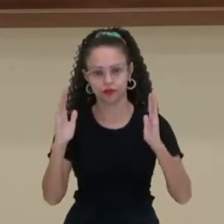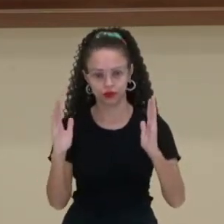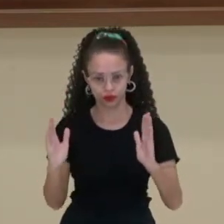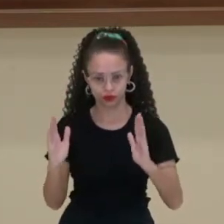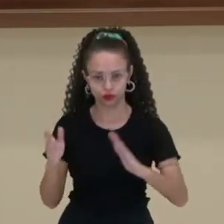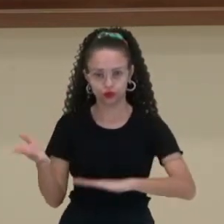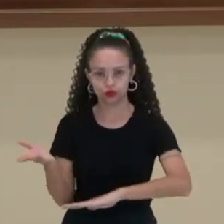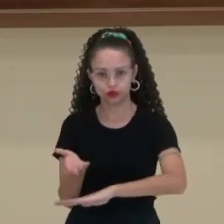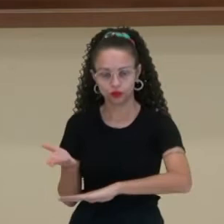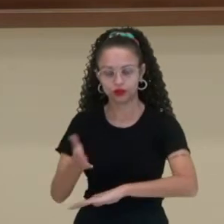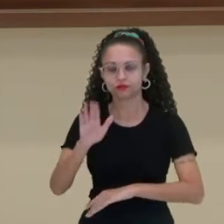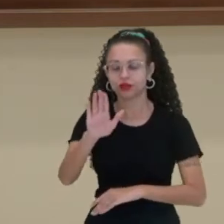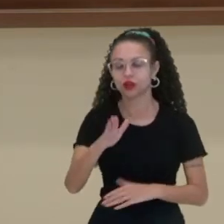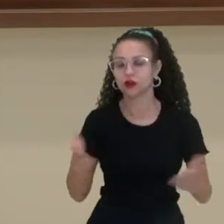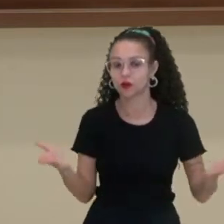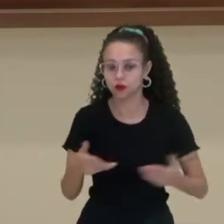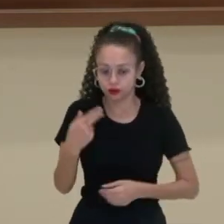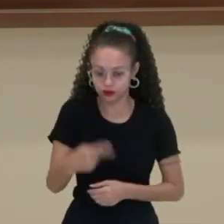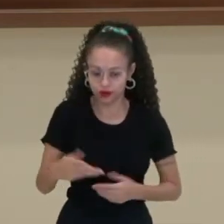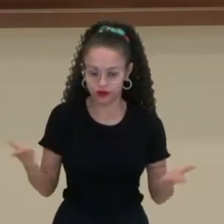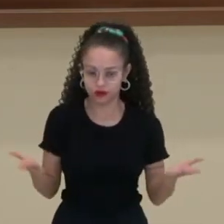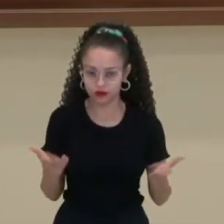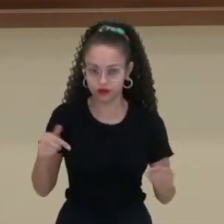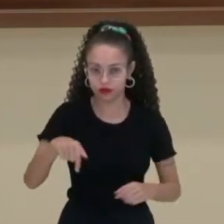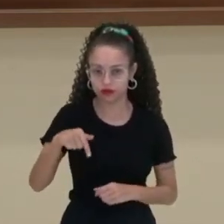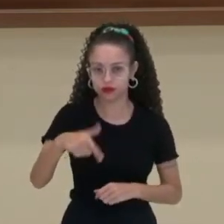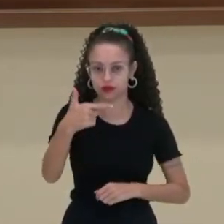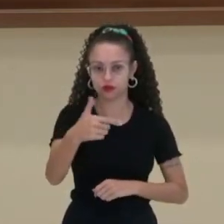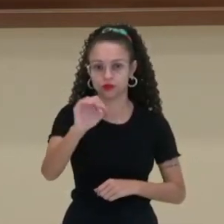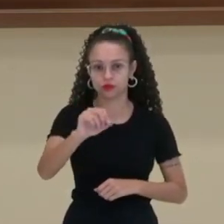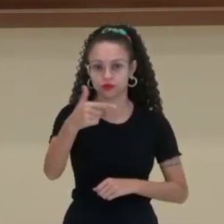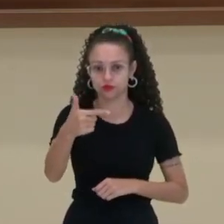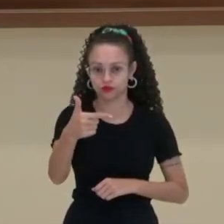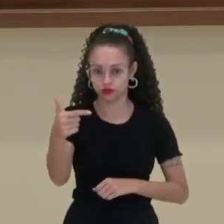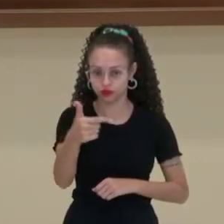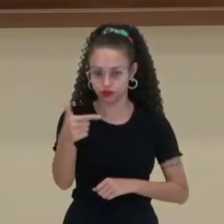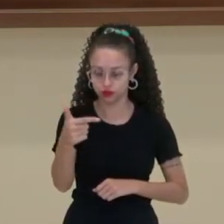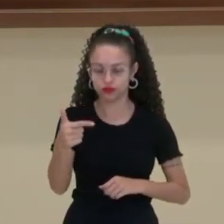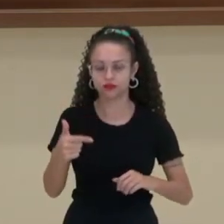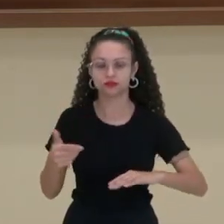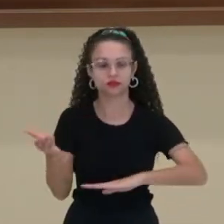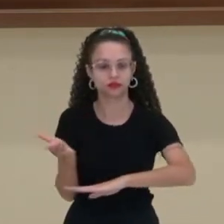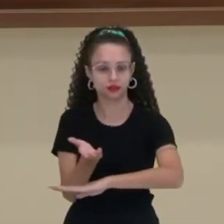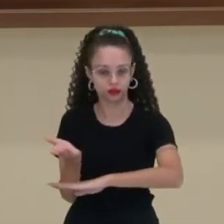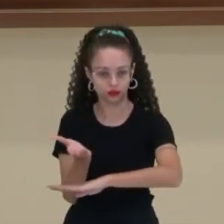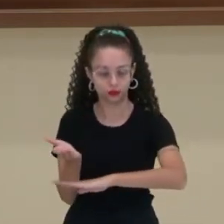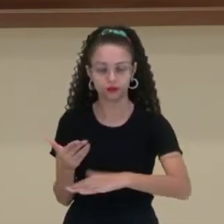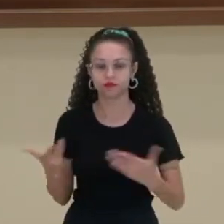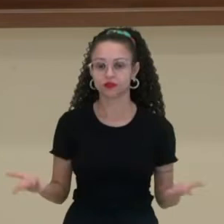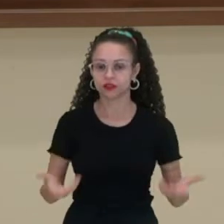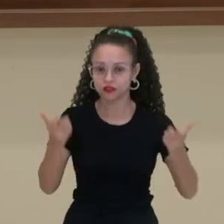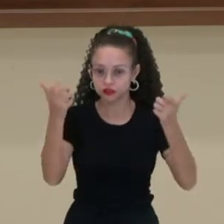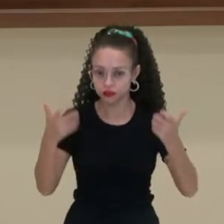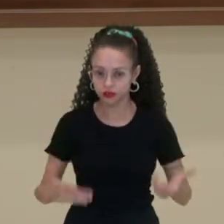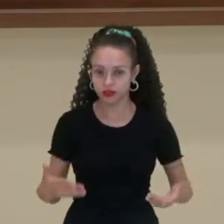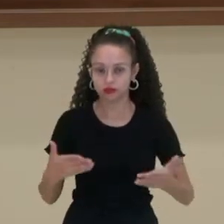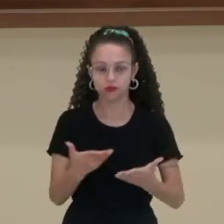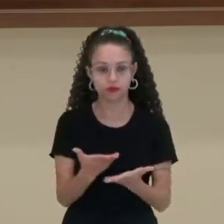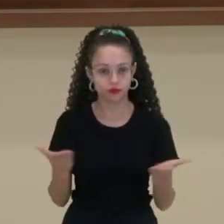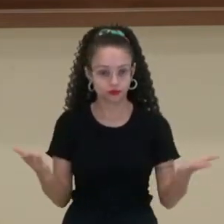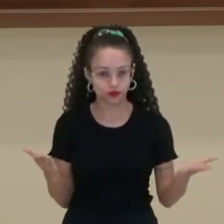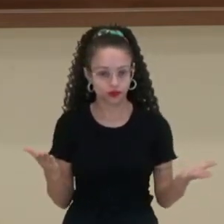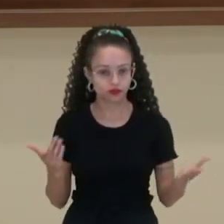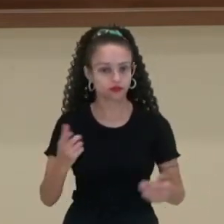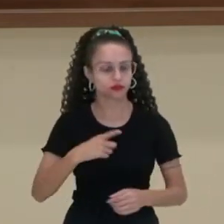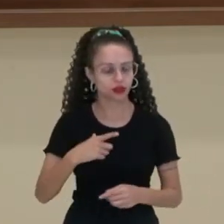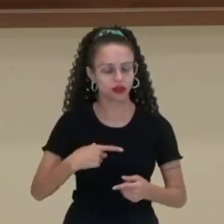Contemporânea. Aliás, nós estamos nela, estamos em 2022 da Idade Contemporânea. Comentei nesta aula, no início desta aula, que existem